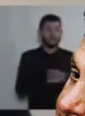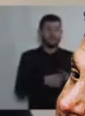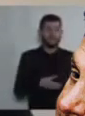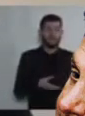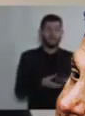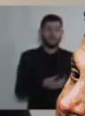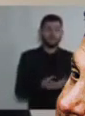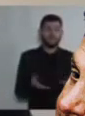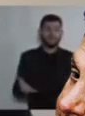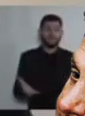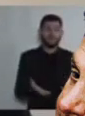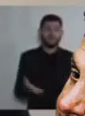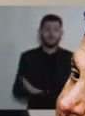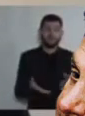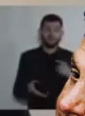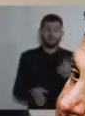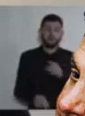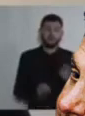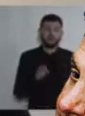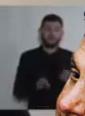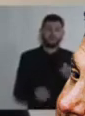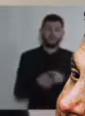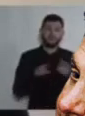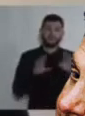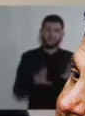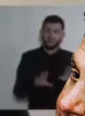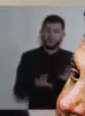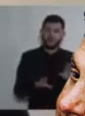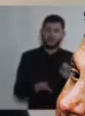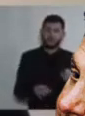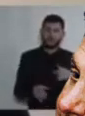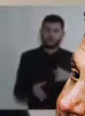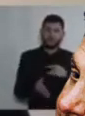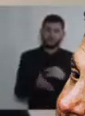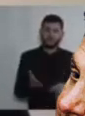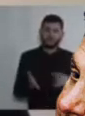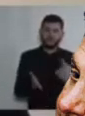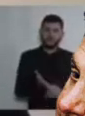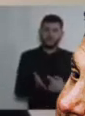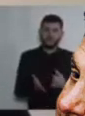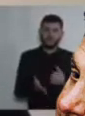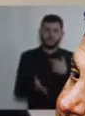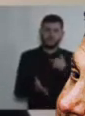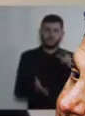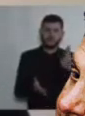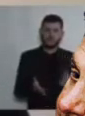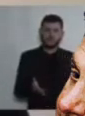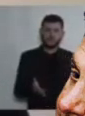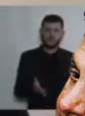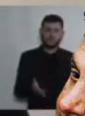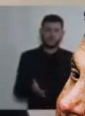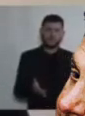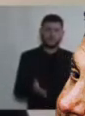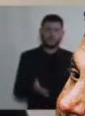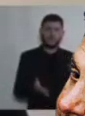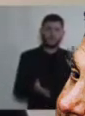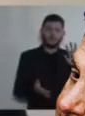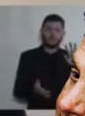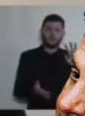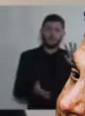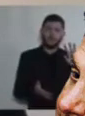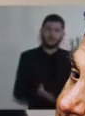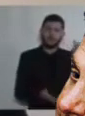Ora, se o referido acordo de colaboração não poderia ser utilizado quando da prolação da sentença naquele feito, por